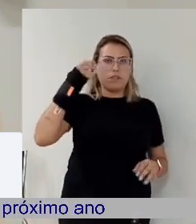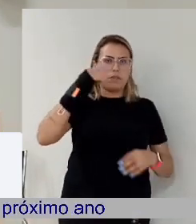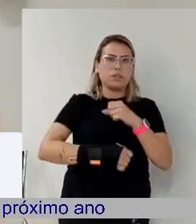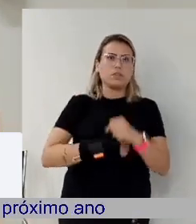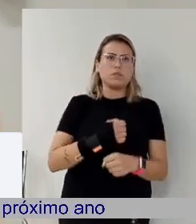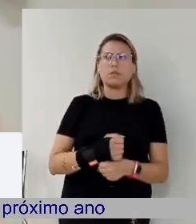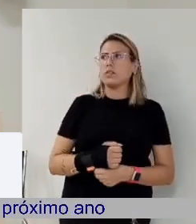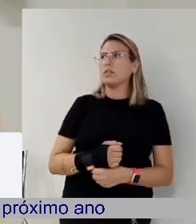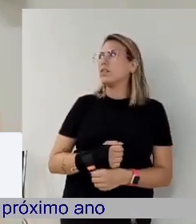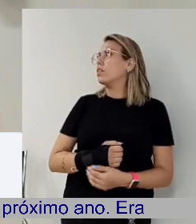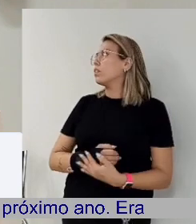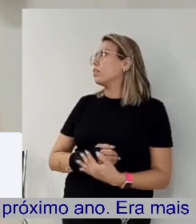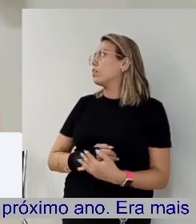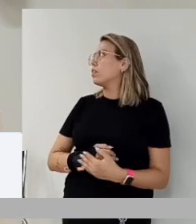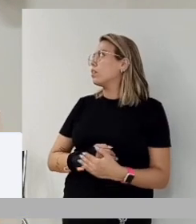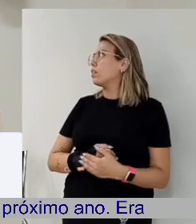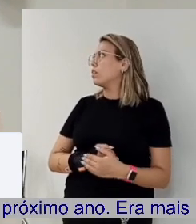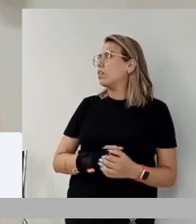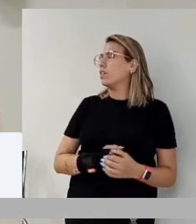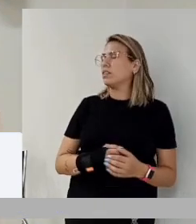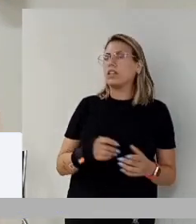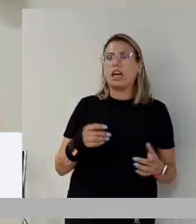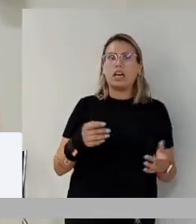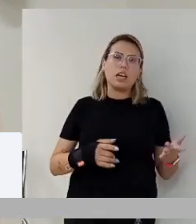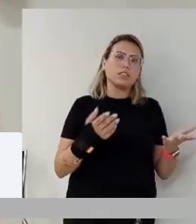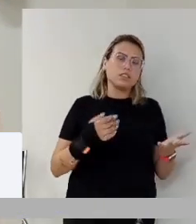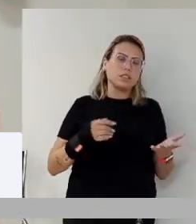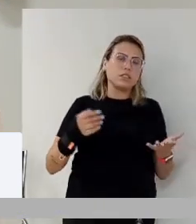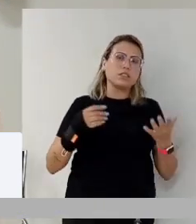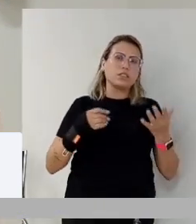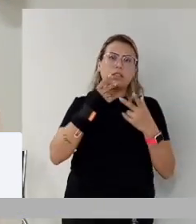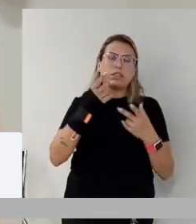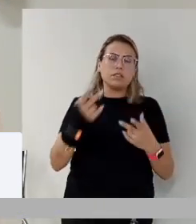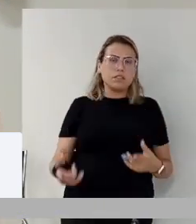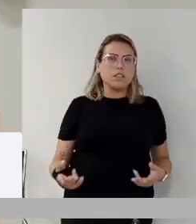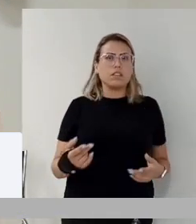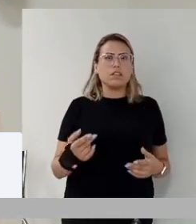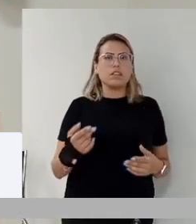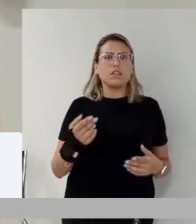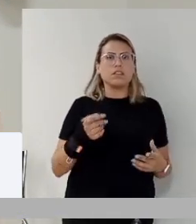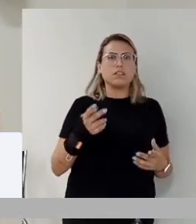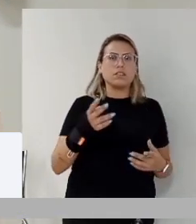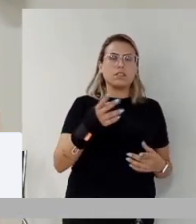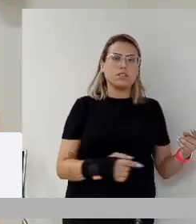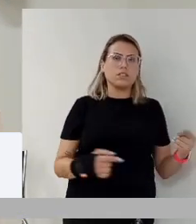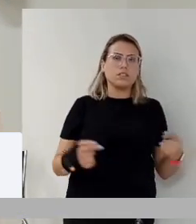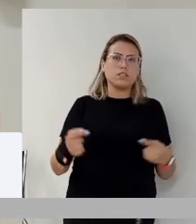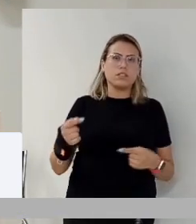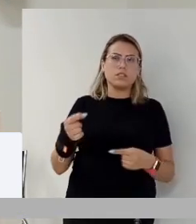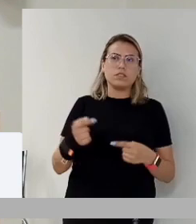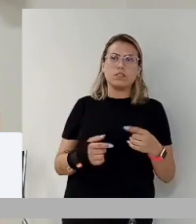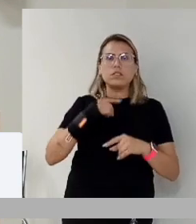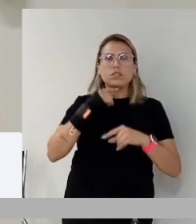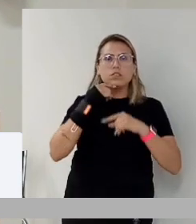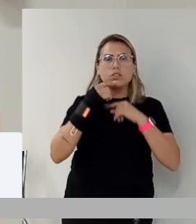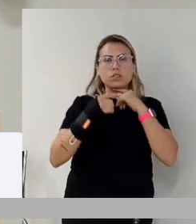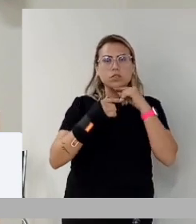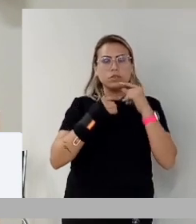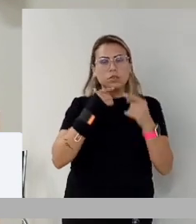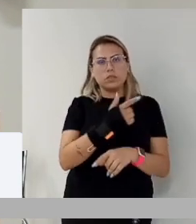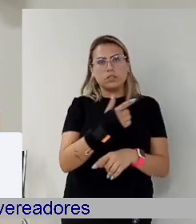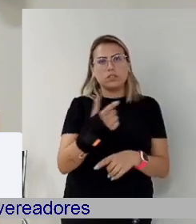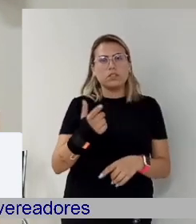ano era mais ou menos isso que eu tinha para falar tô aqui à disposição de tirar dúvida de qualquer um dos Senhores